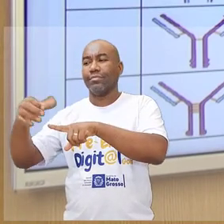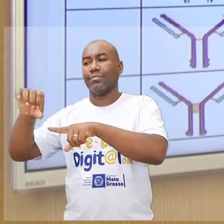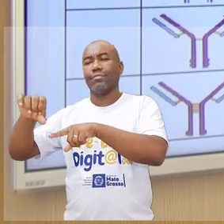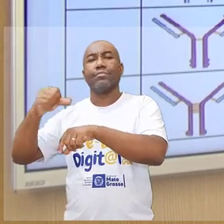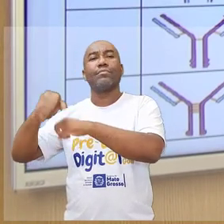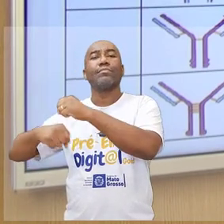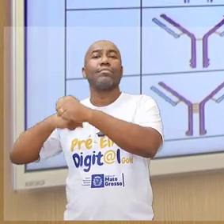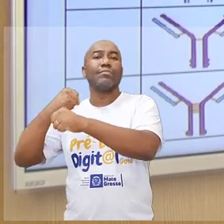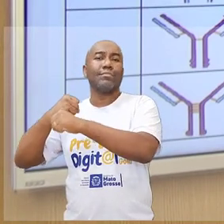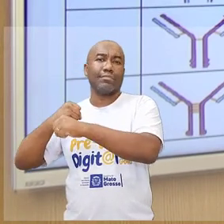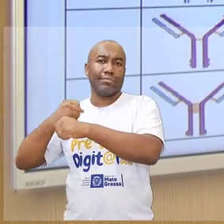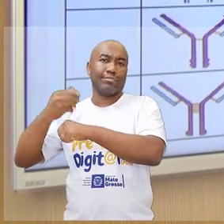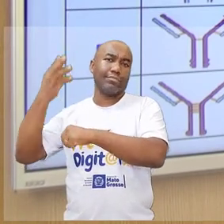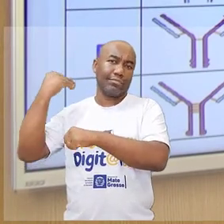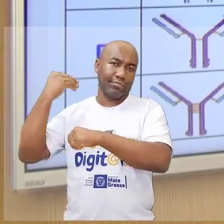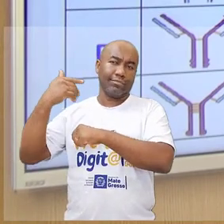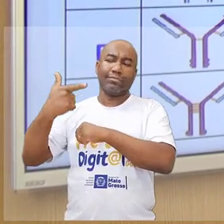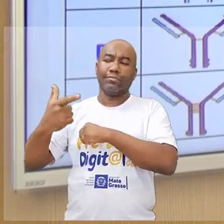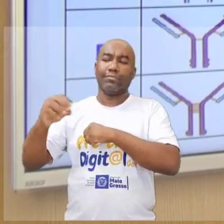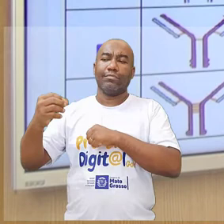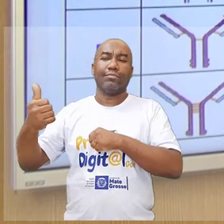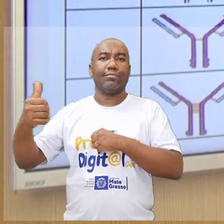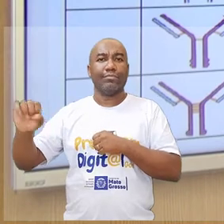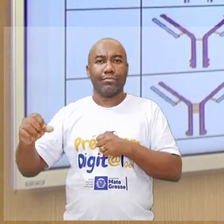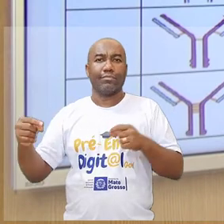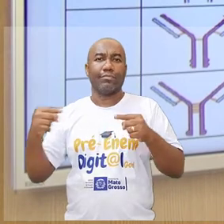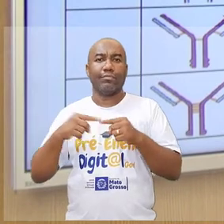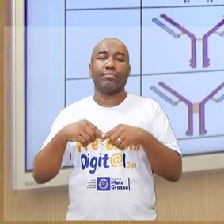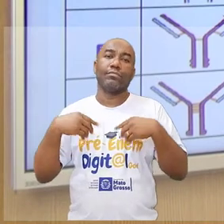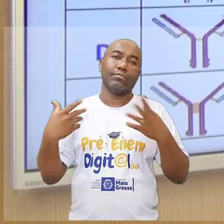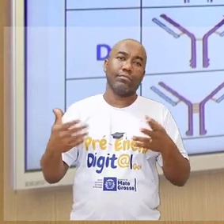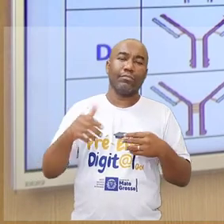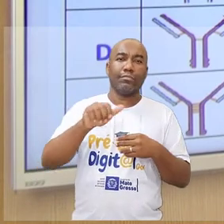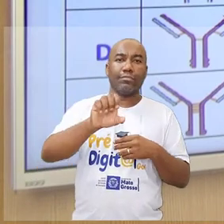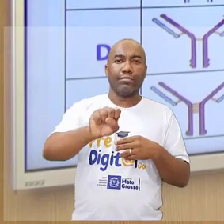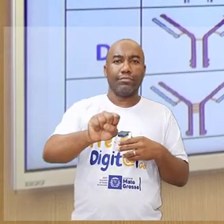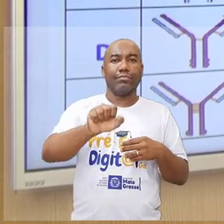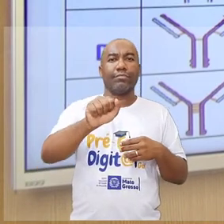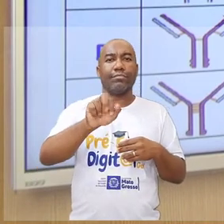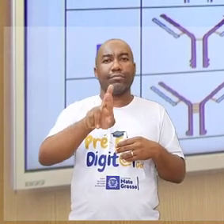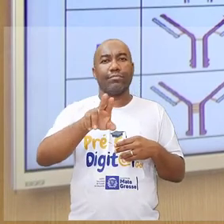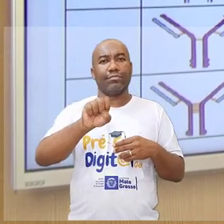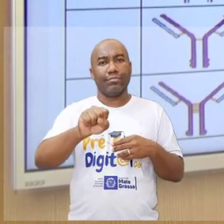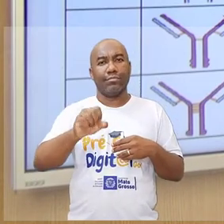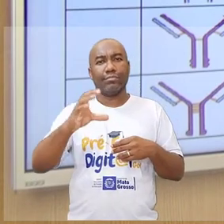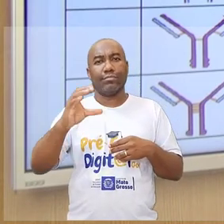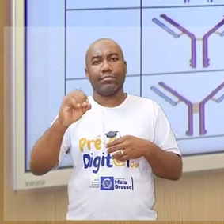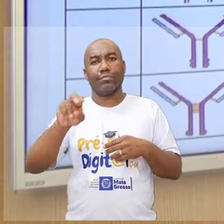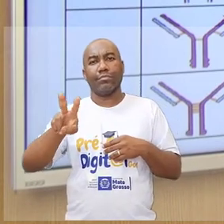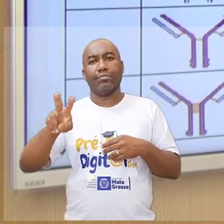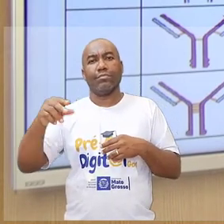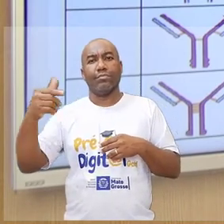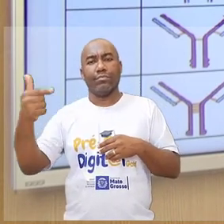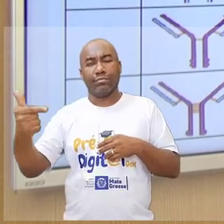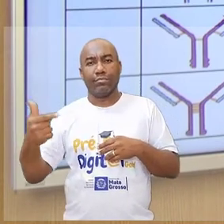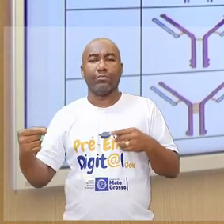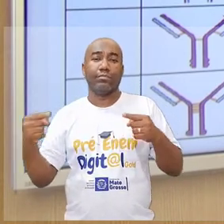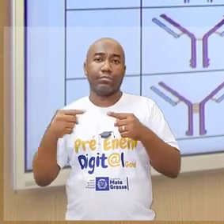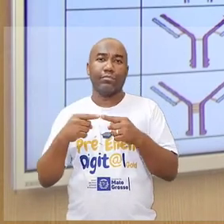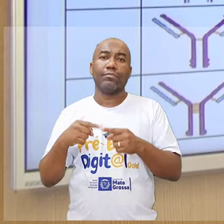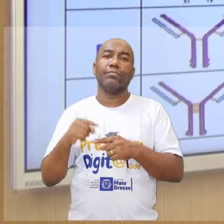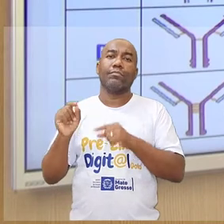COVID-19. Ou você vai dizer SARS-CoV-2. É chato, mas é necessário, porque tecnicamente os